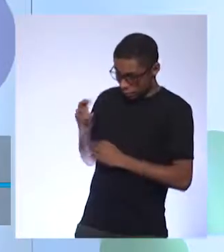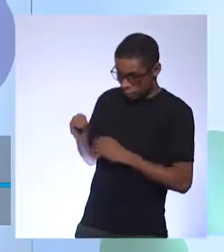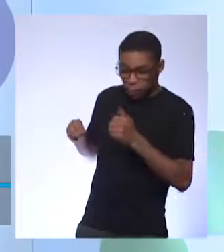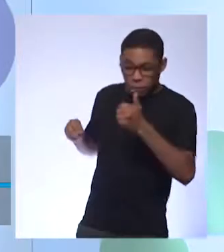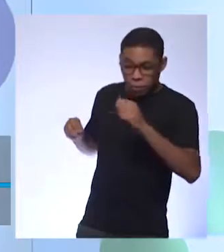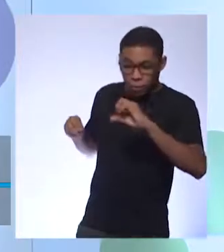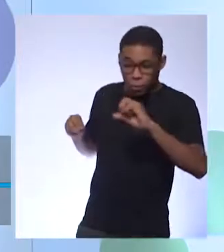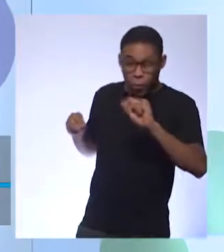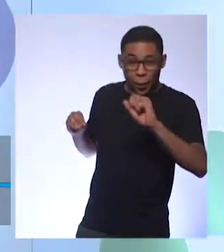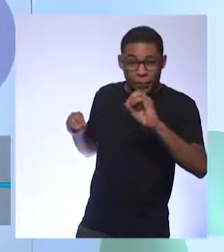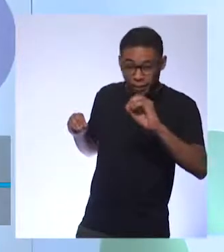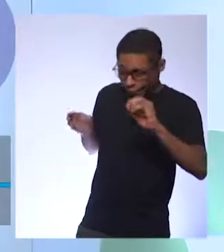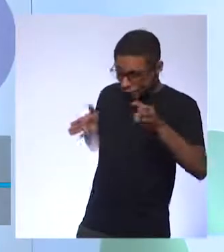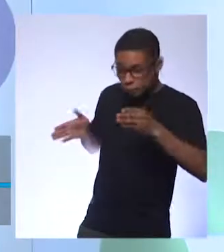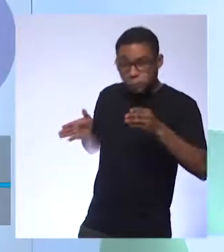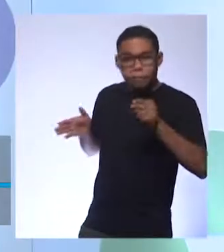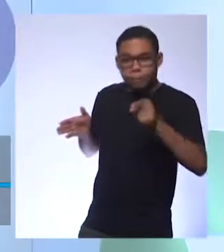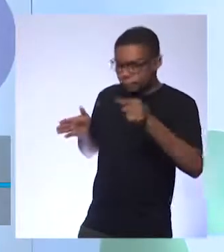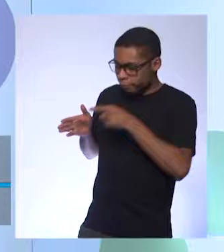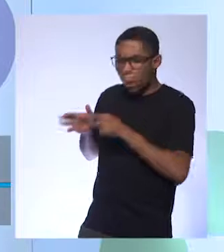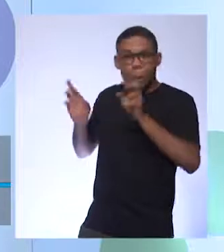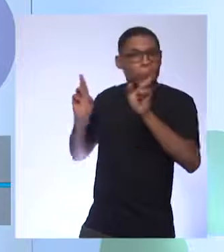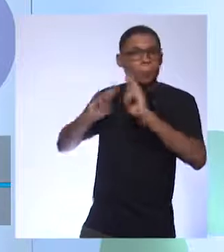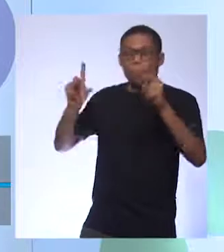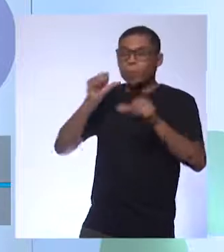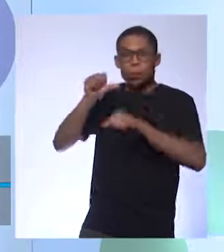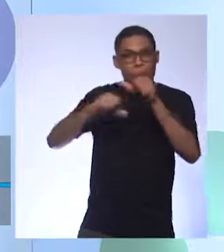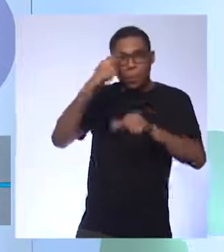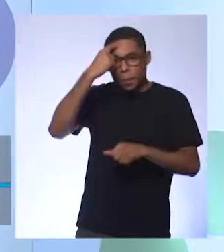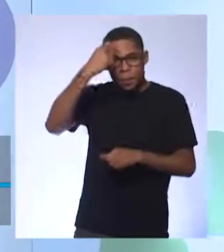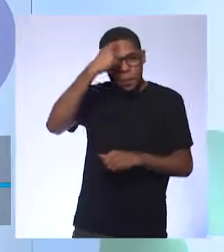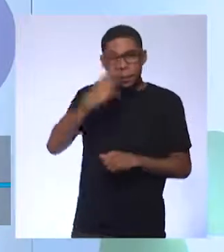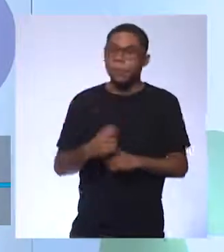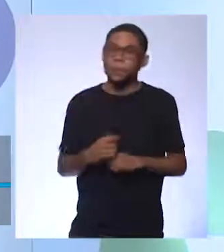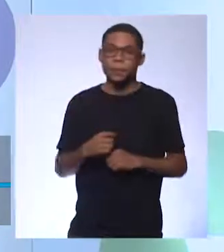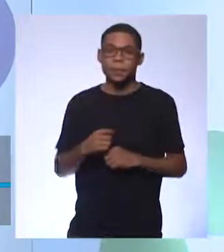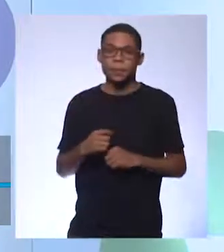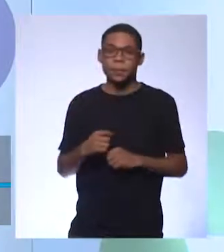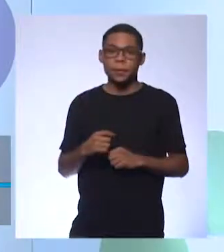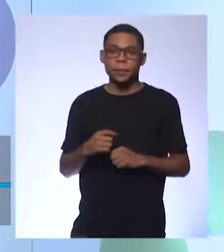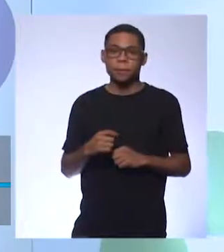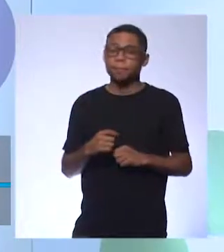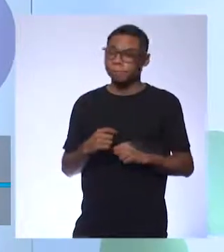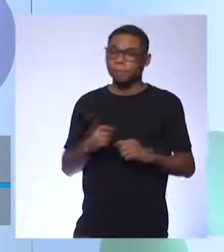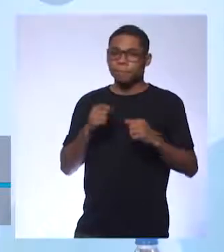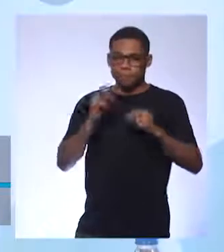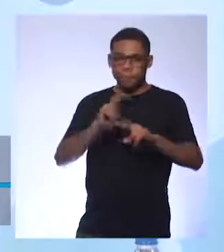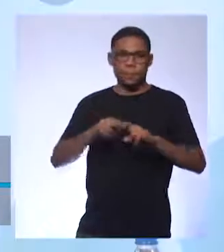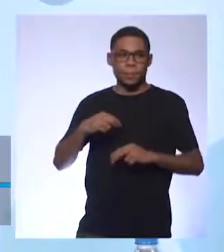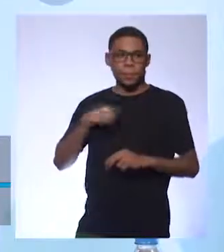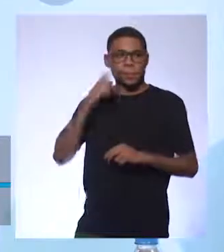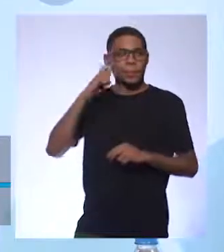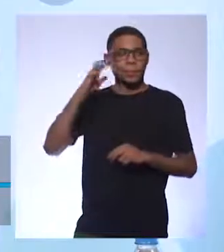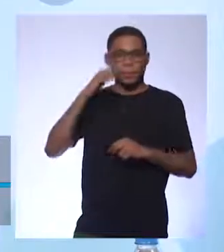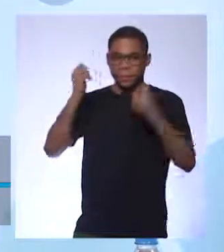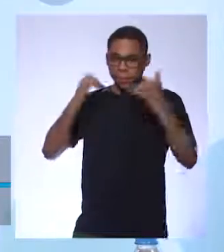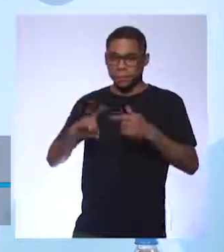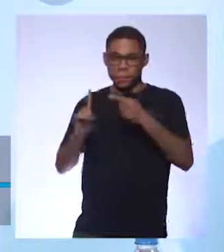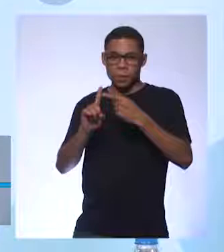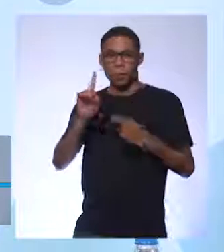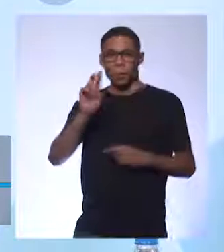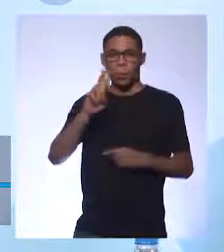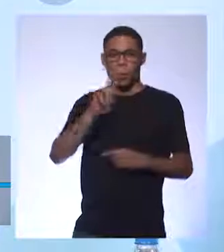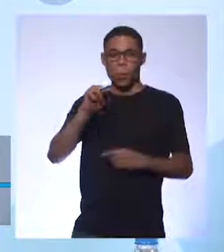Mas alguma coisa no texto dele, quando a gente pega e fala, nossa, é Drummond. Coisas do professor de